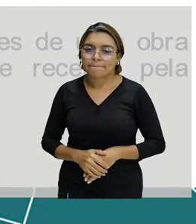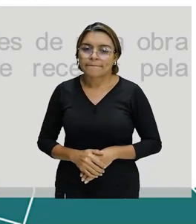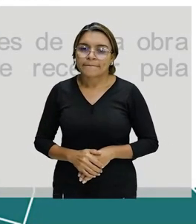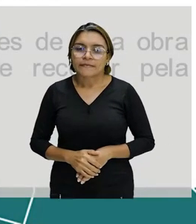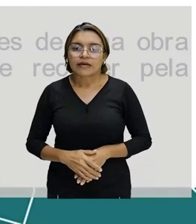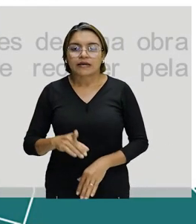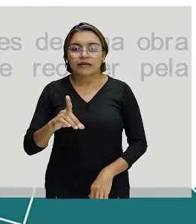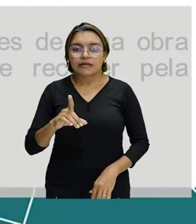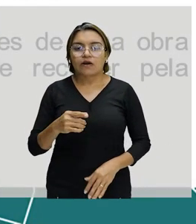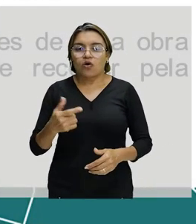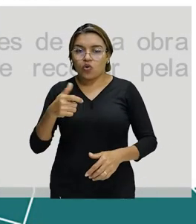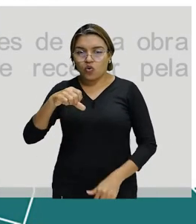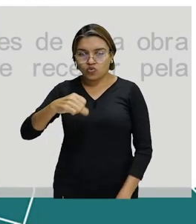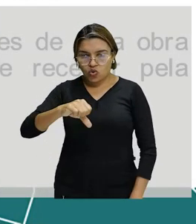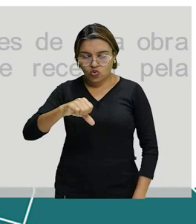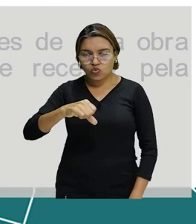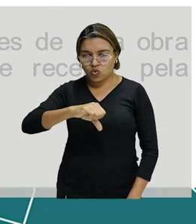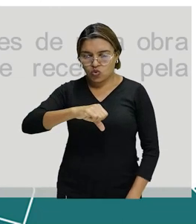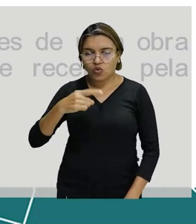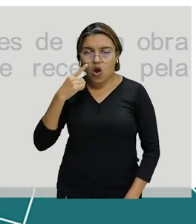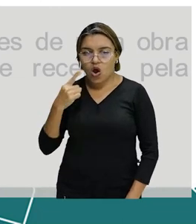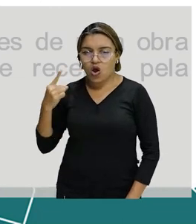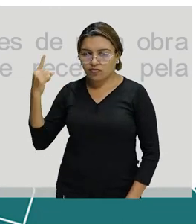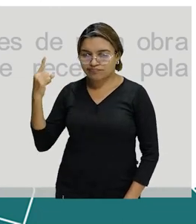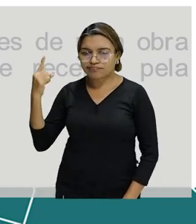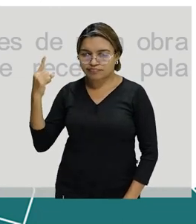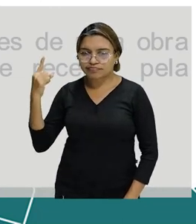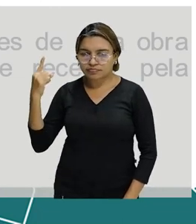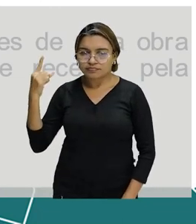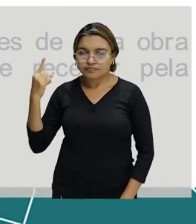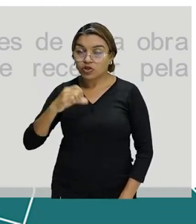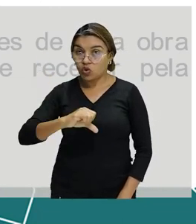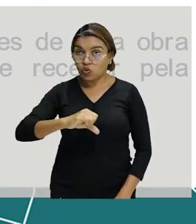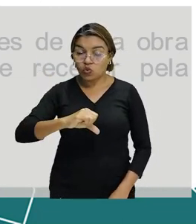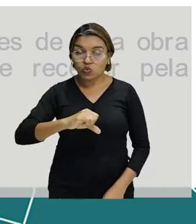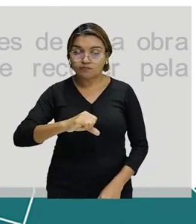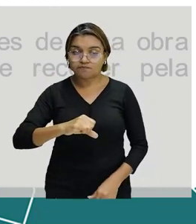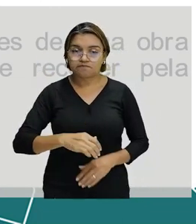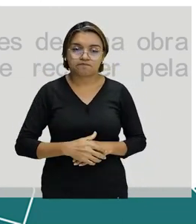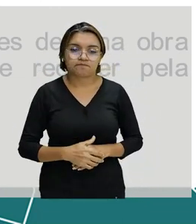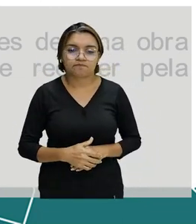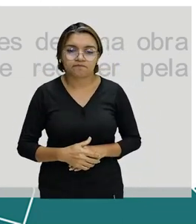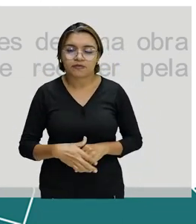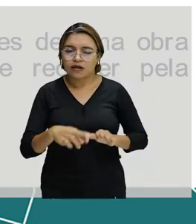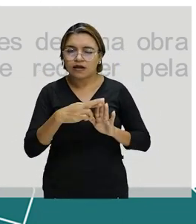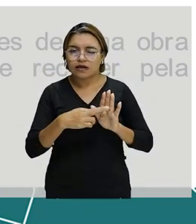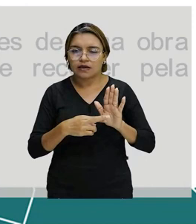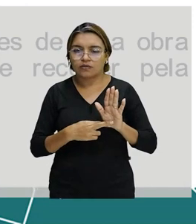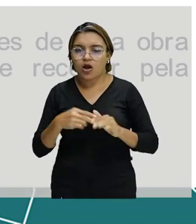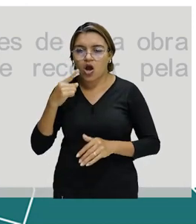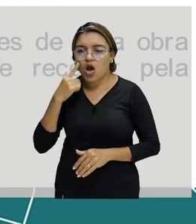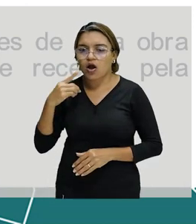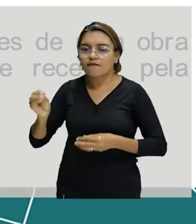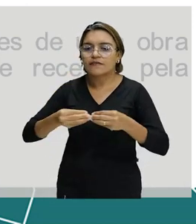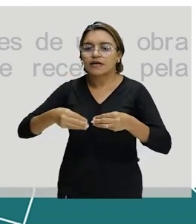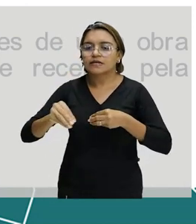desregulamentação flexibilização de leis econômicas e trabalhistas é o nono regra flexibiliza de